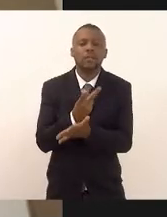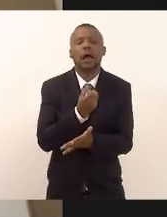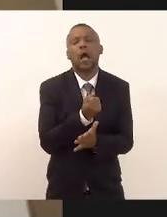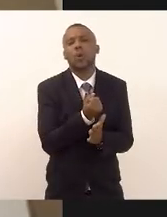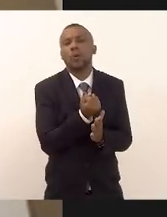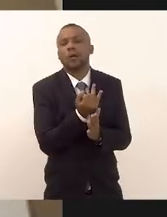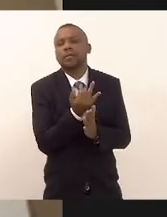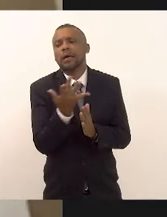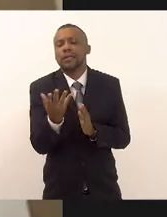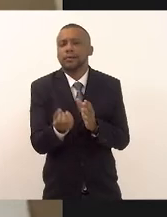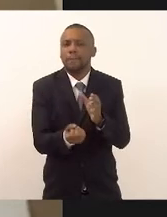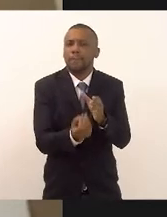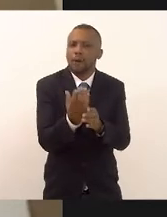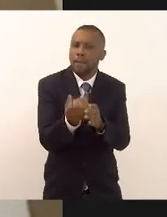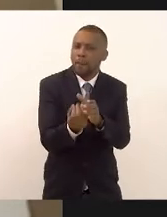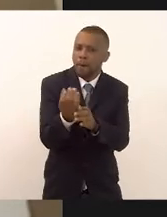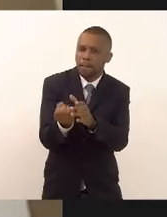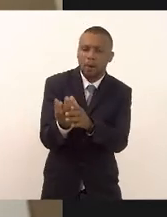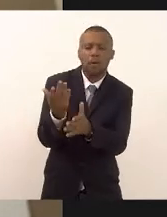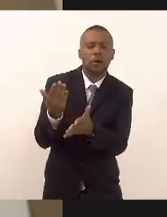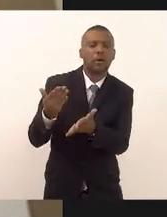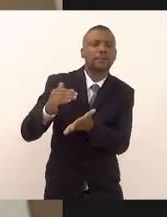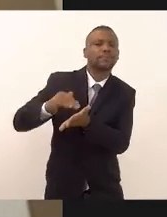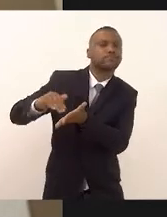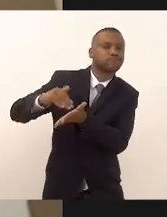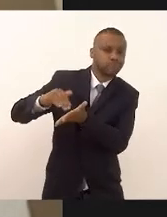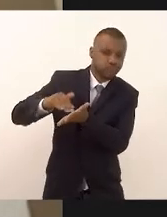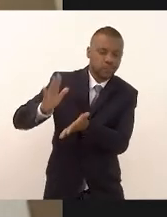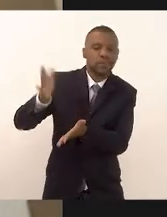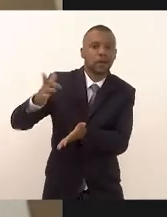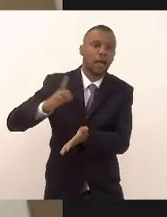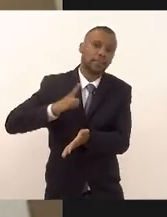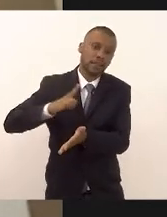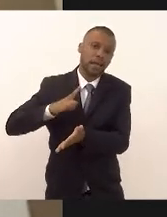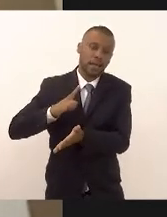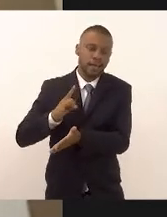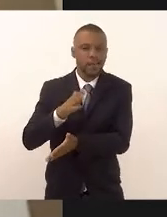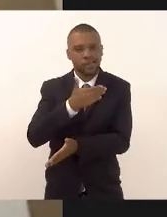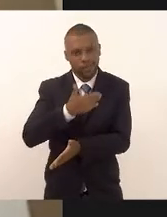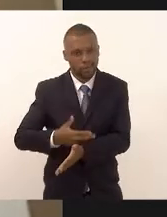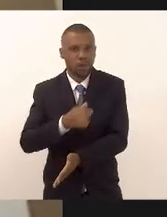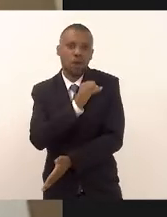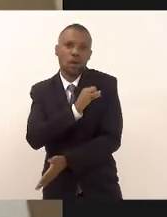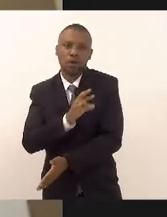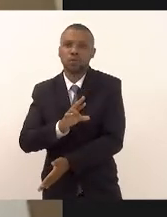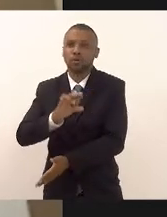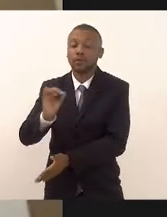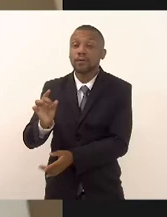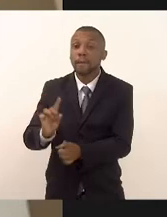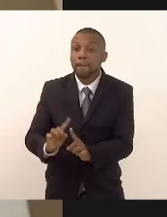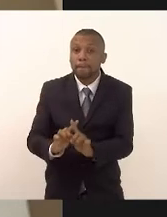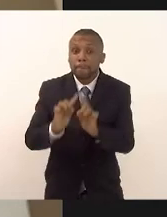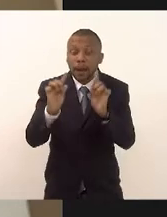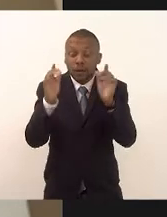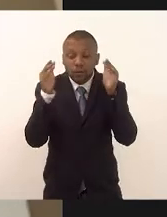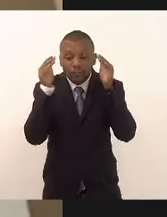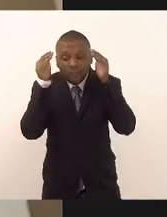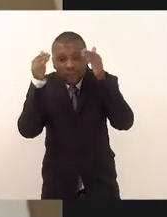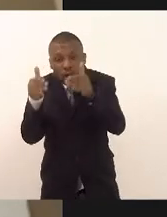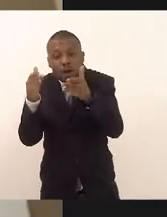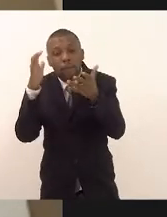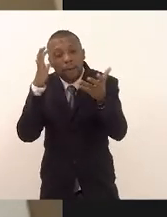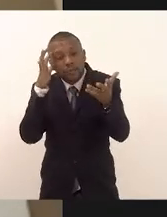secretarias e subsecretarias que já existem no nosso estado, mas dada a